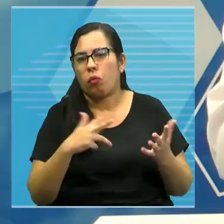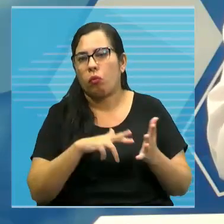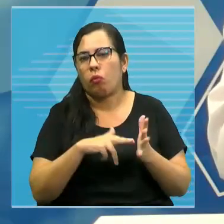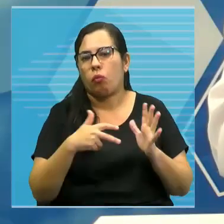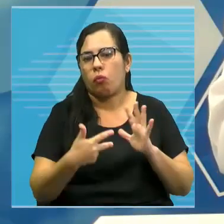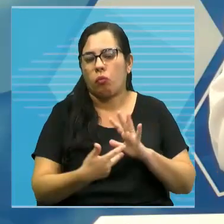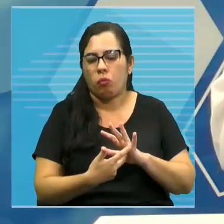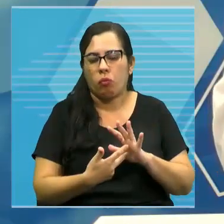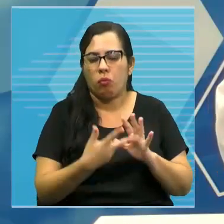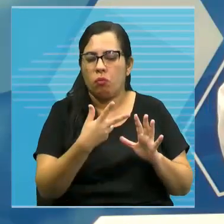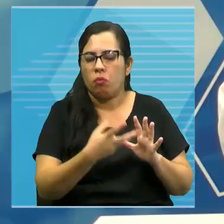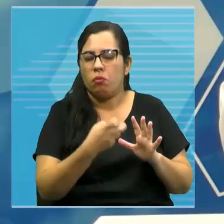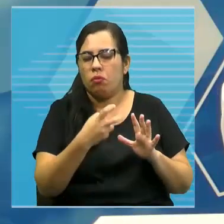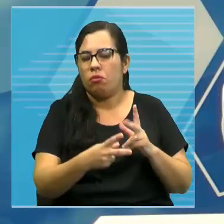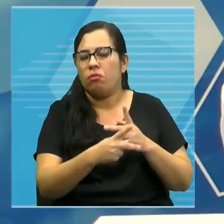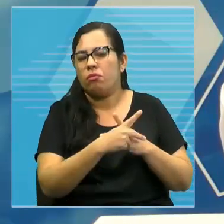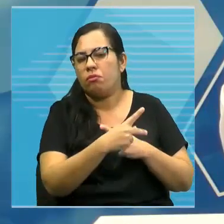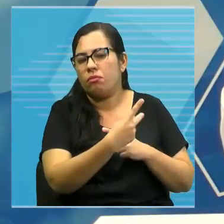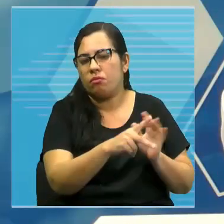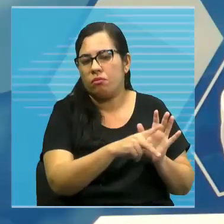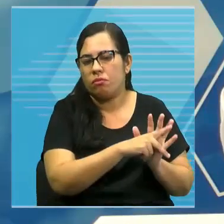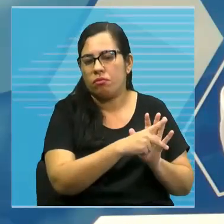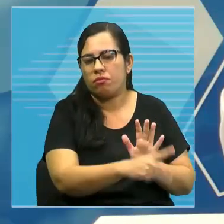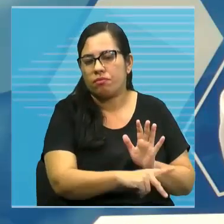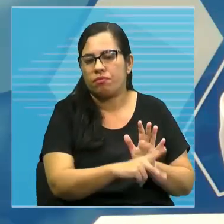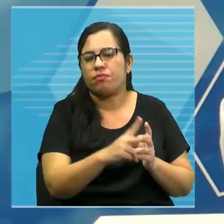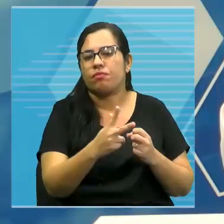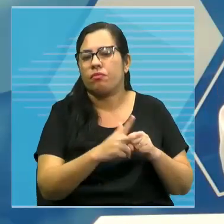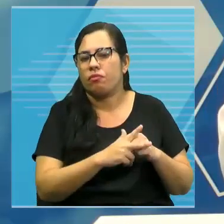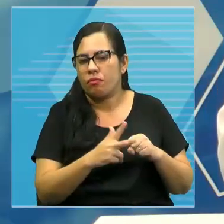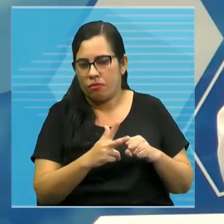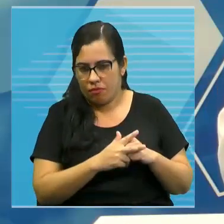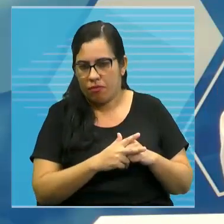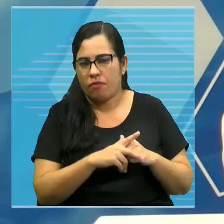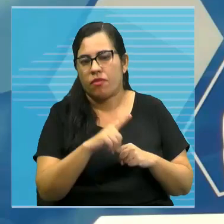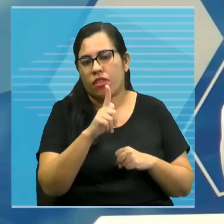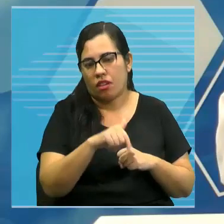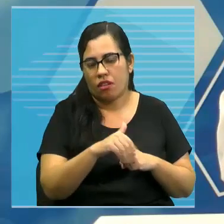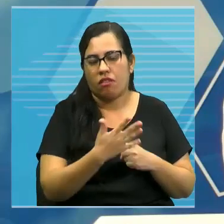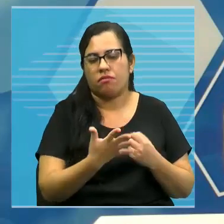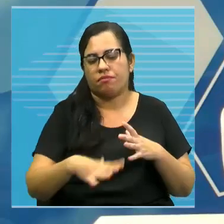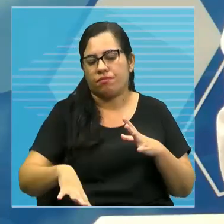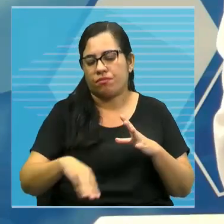do verbo por isso que eu chamo de complemento direto complemento indireto